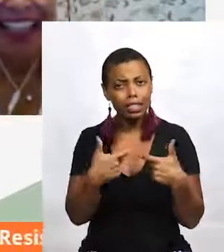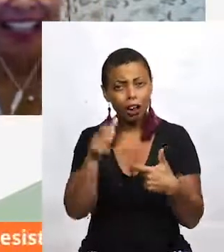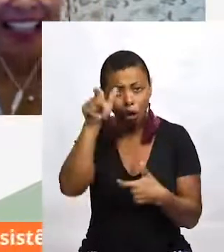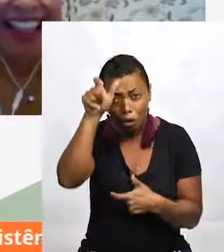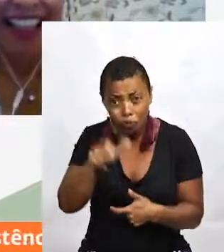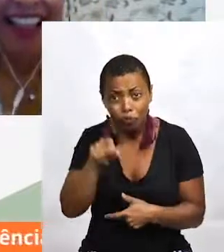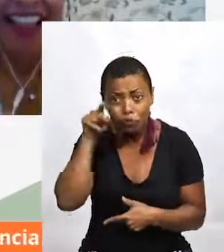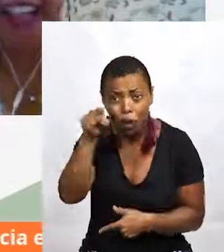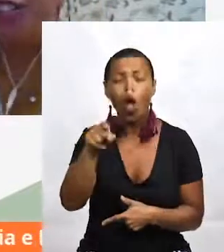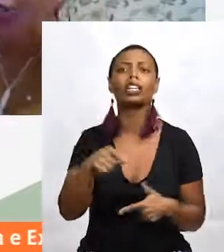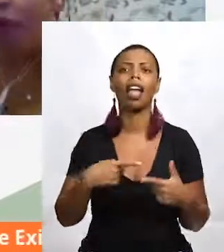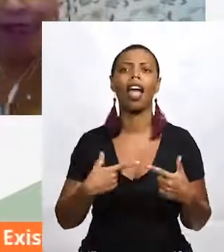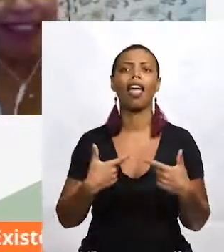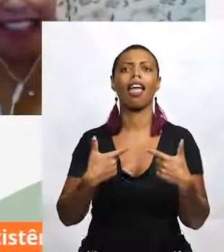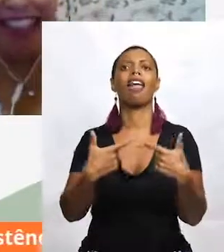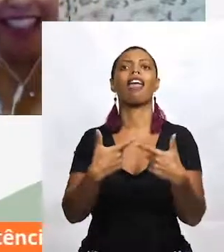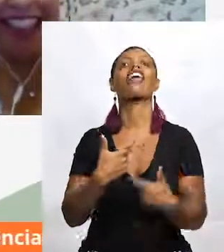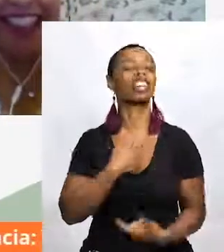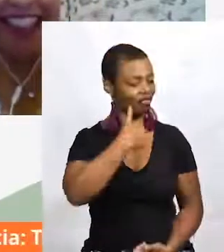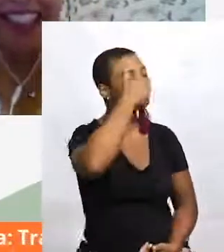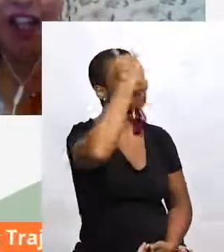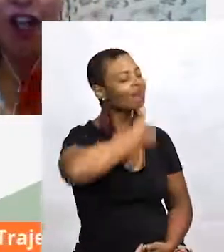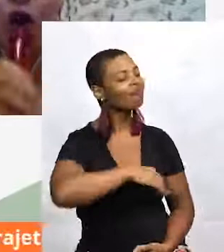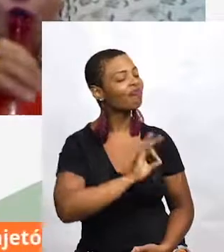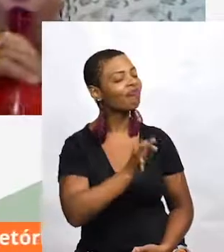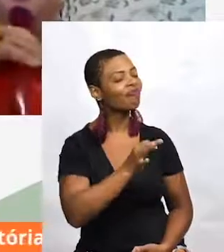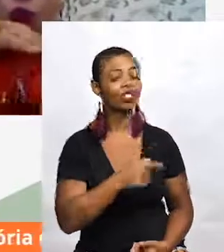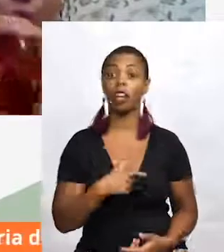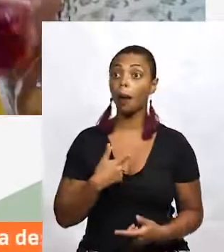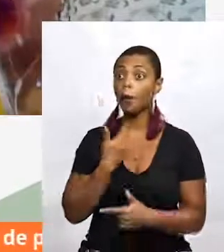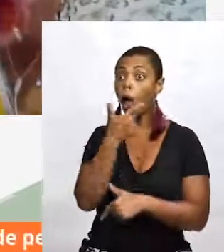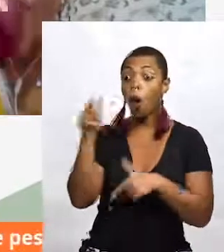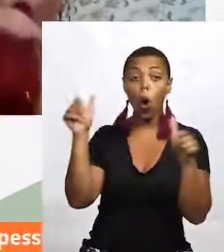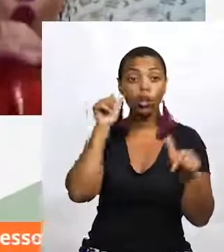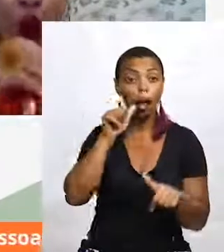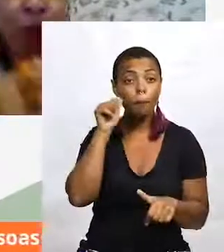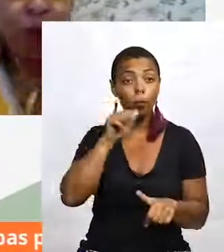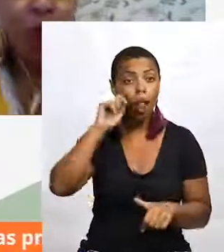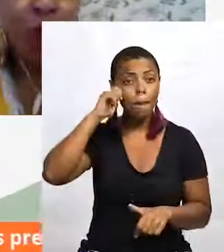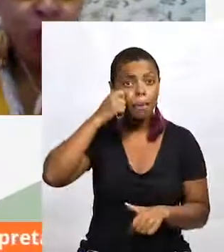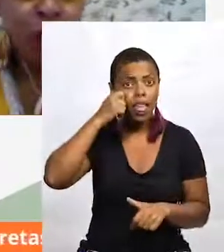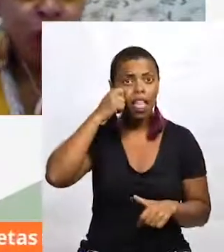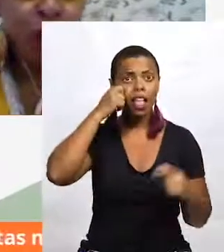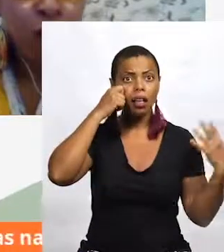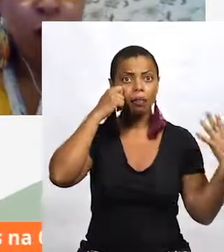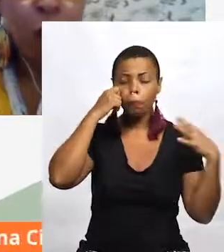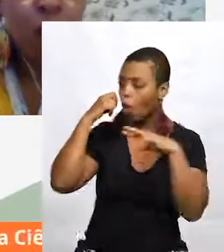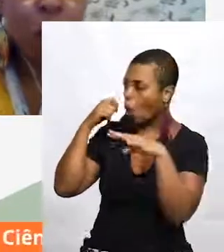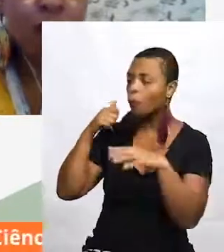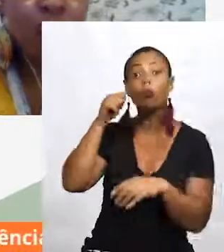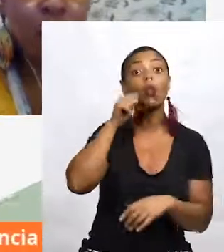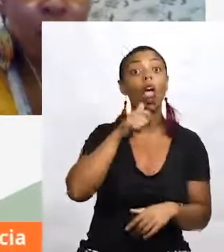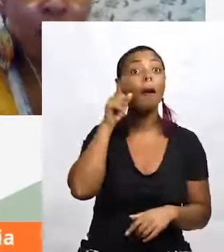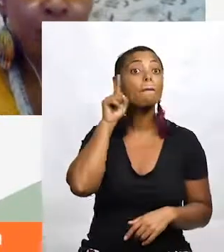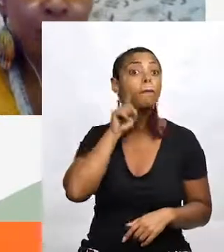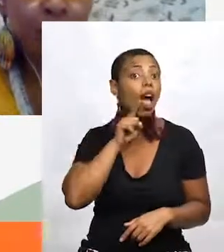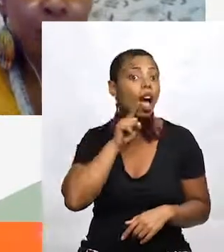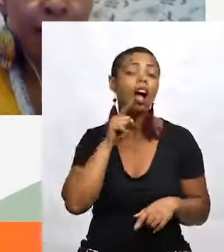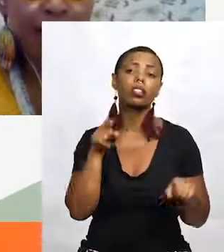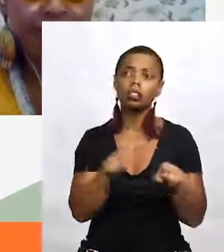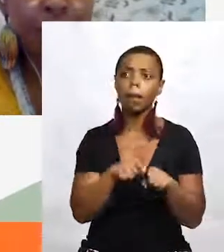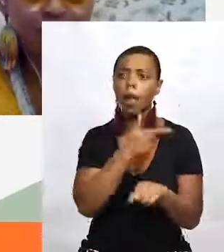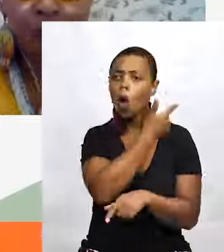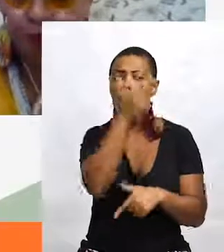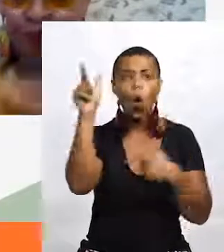é uma guerreira, Sônia. Eu sou. Para outras mulheres pretas, para outras mulheres pardas, né? Para outras